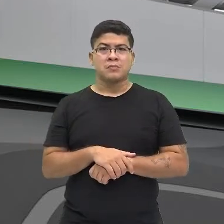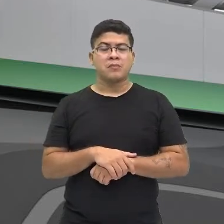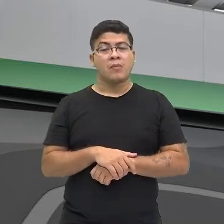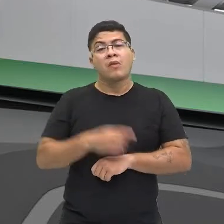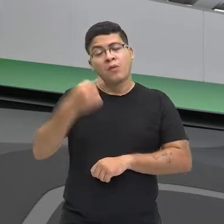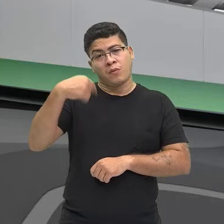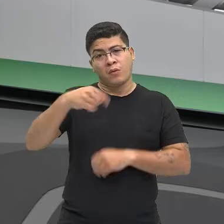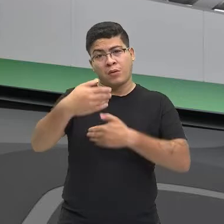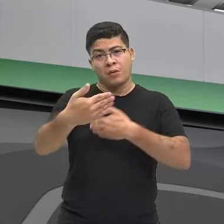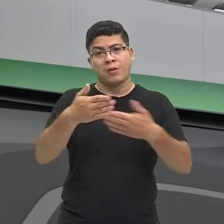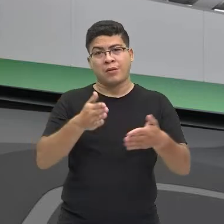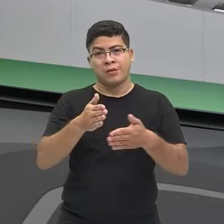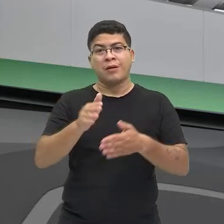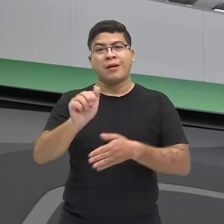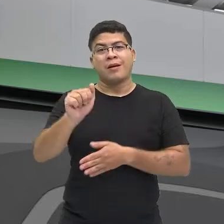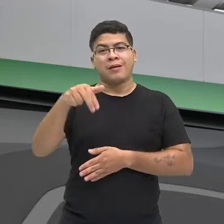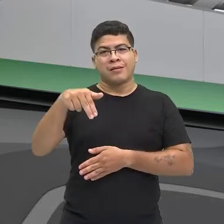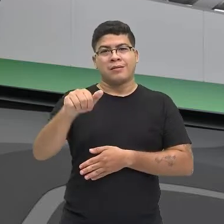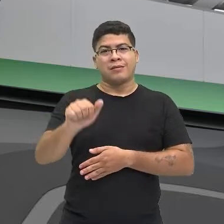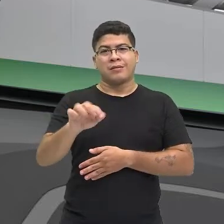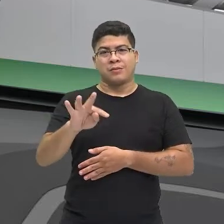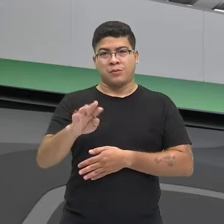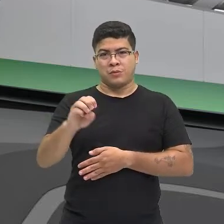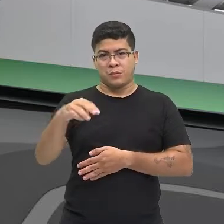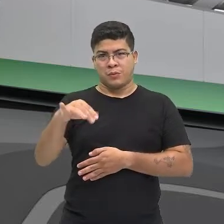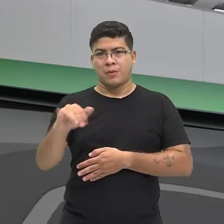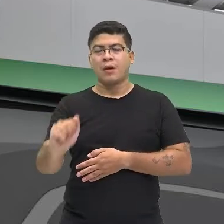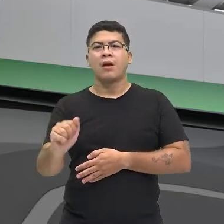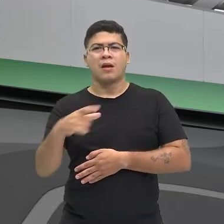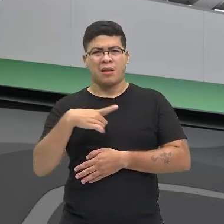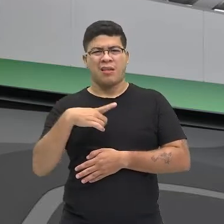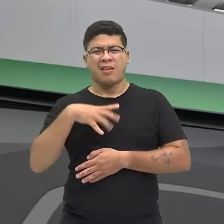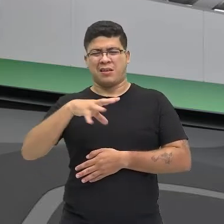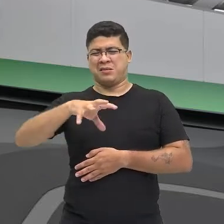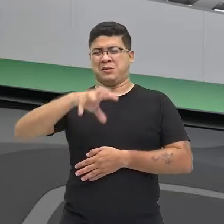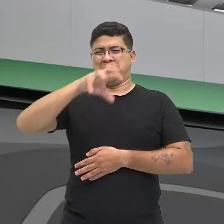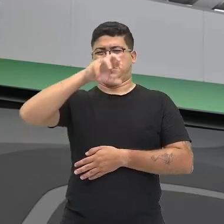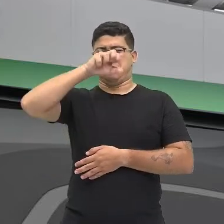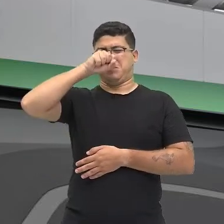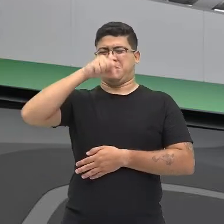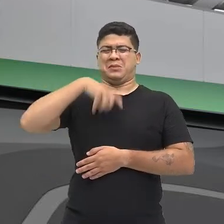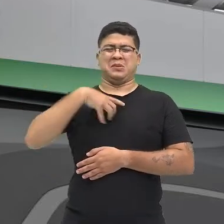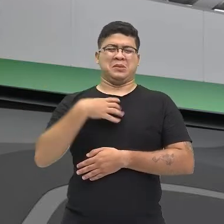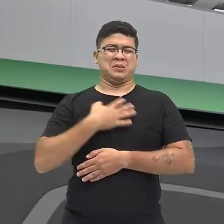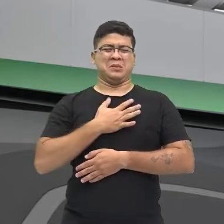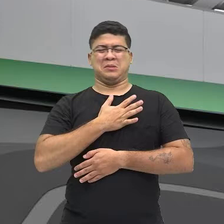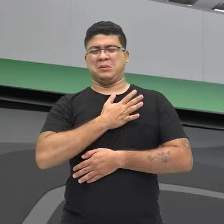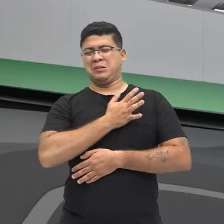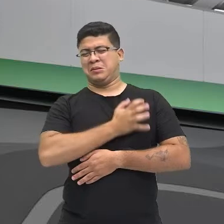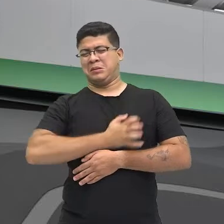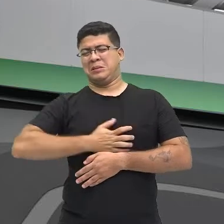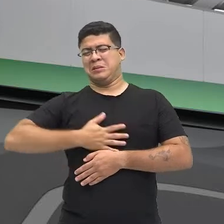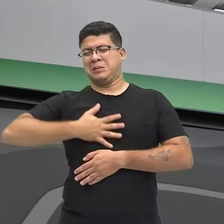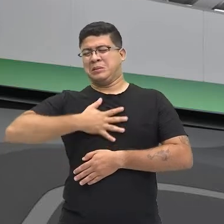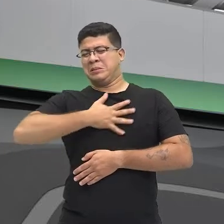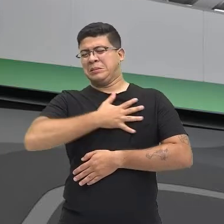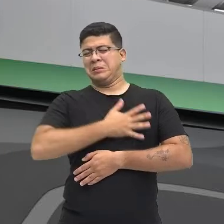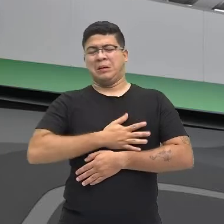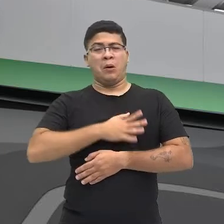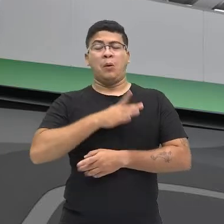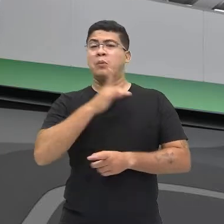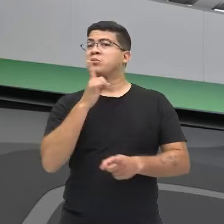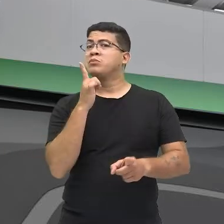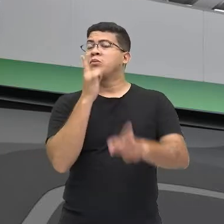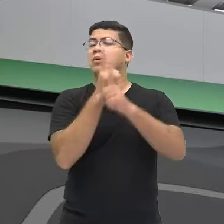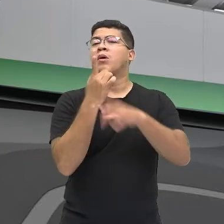anatomia, a gente sente de longe uns cheiros mais fortes, o cheiro de cadáver, ou quando infelizmente encontra um cadáver